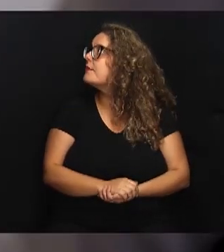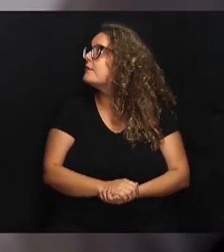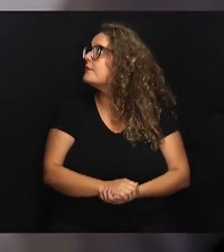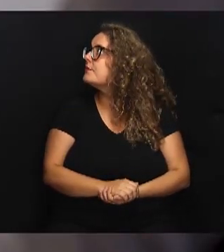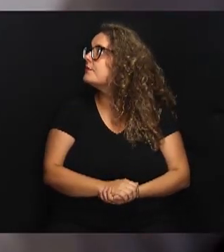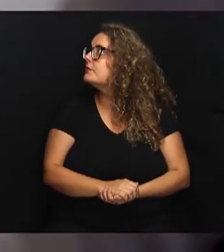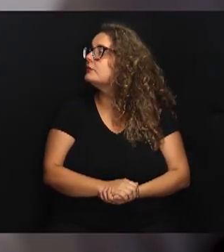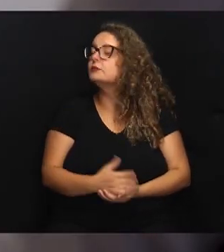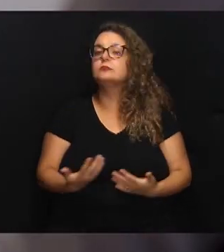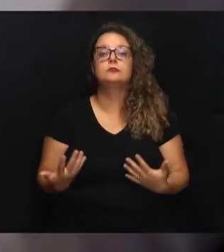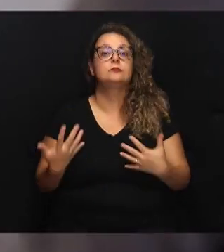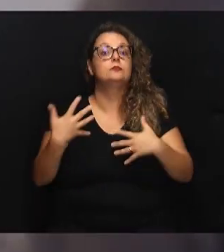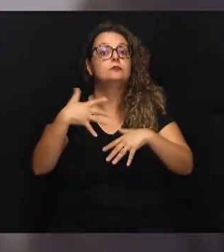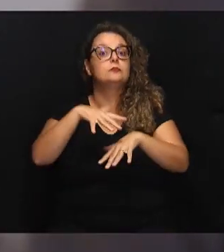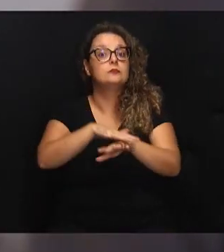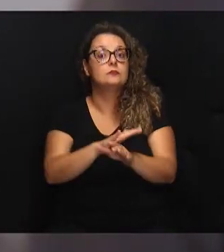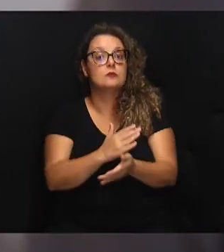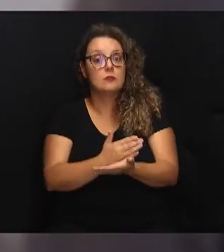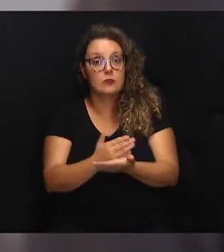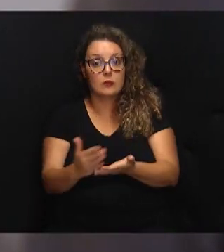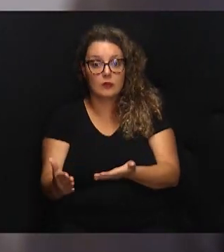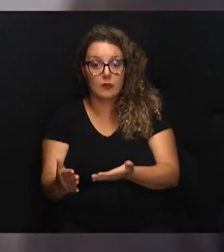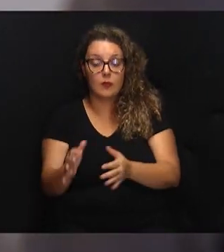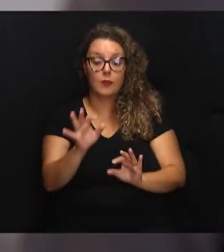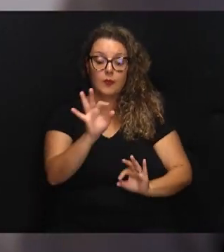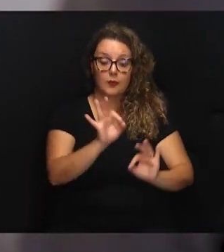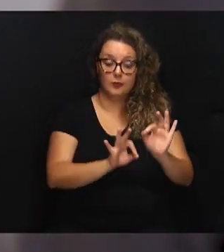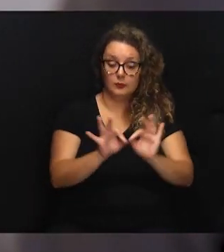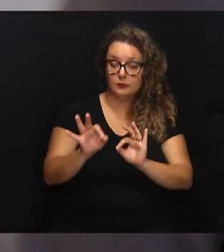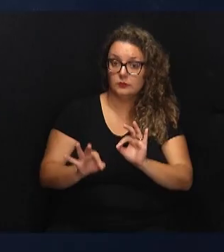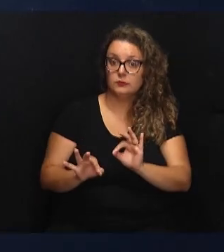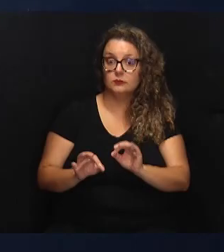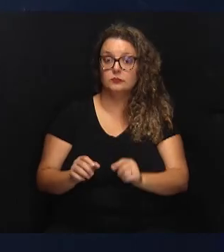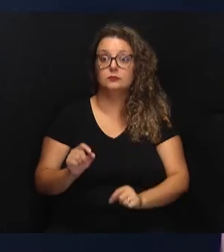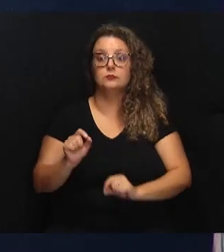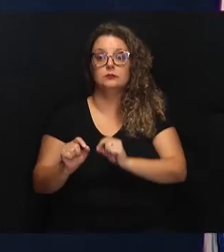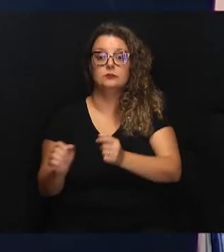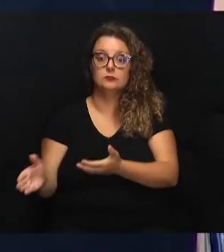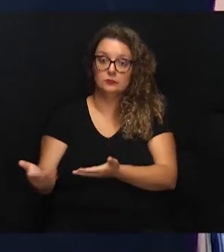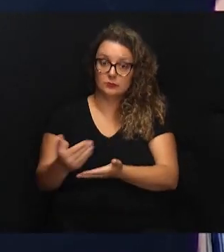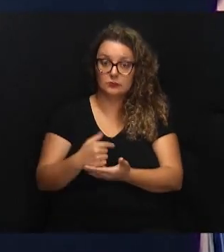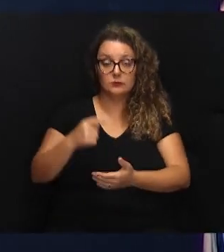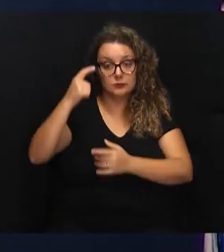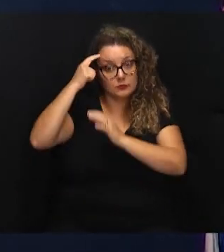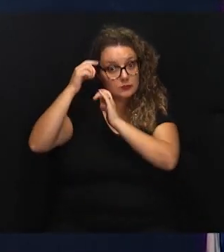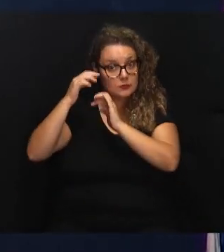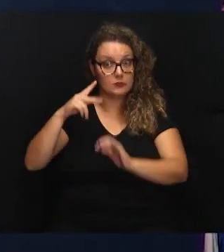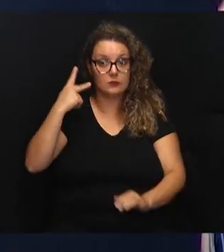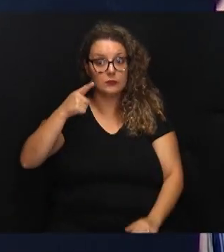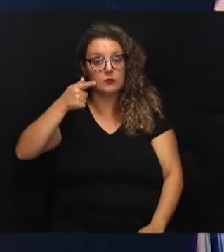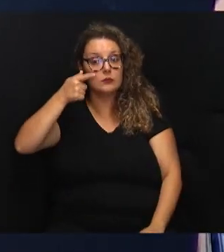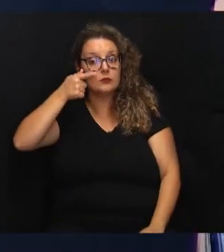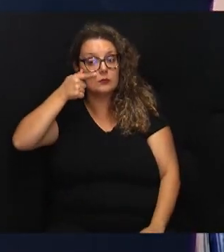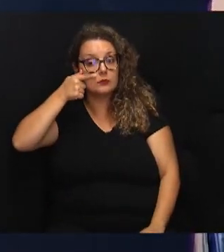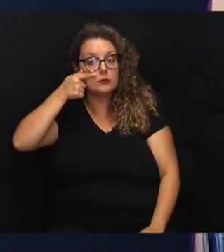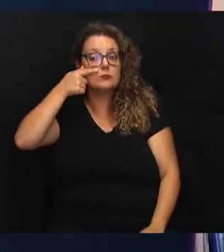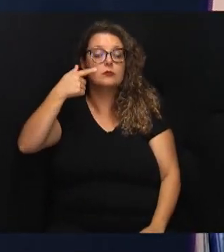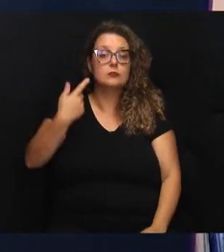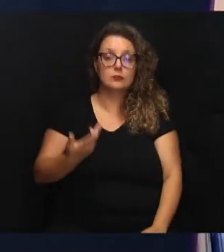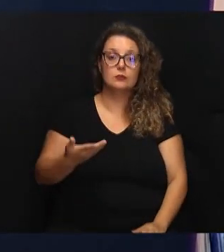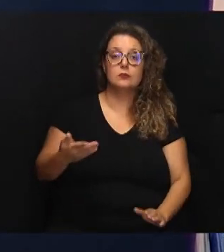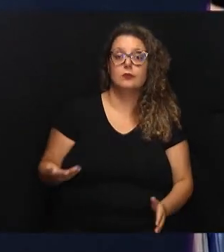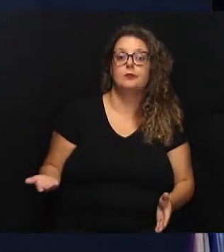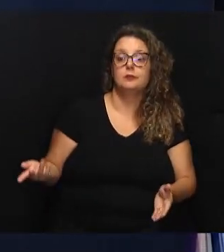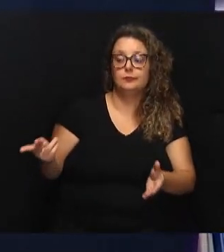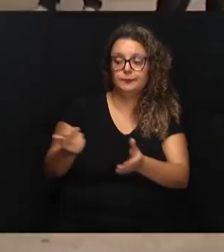A inclusão começa com o preparo de quem acolhe. Pensando nisso, o vereador Guilherme Teixeira protocolou